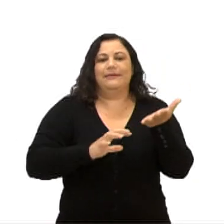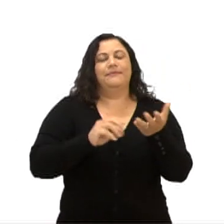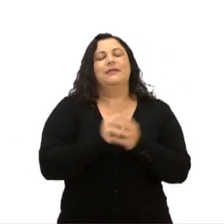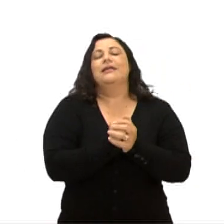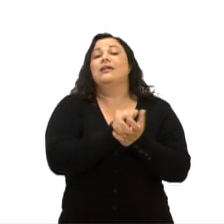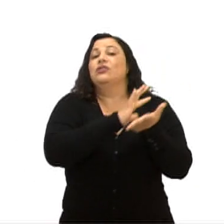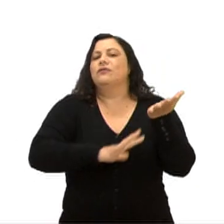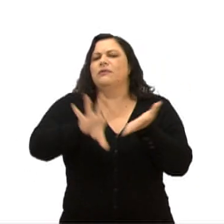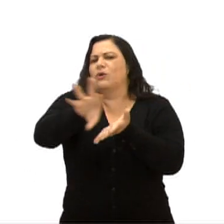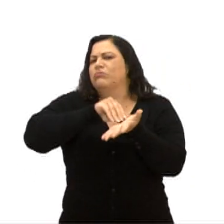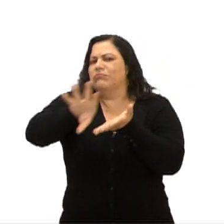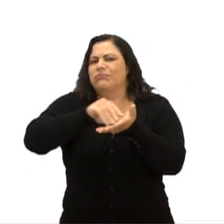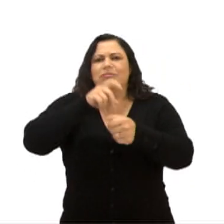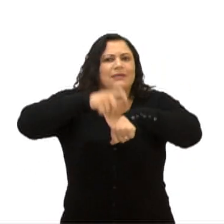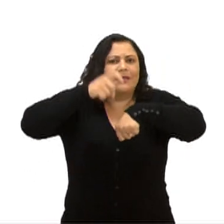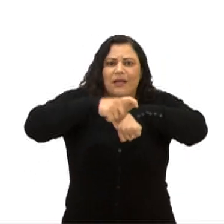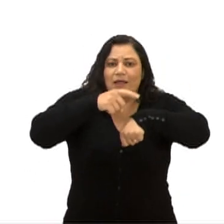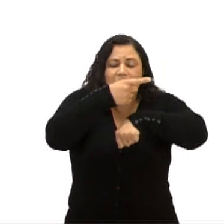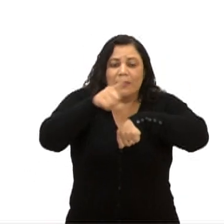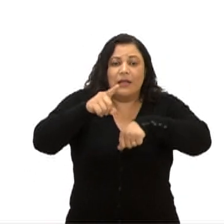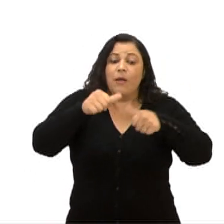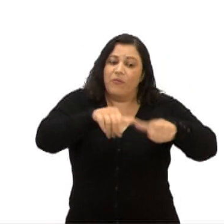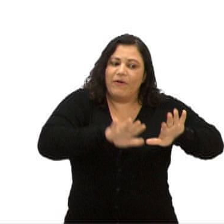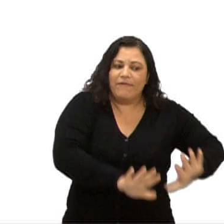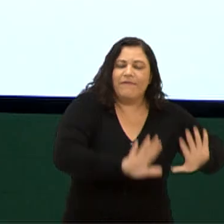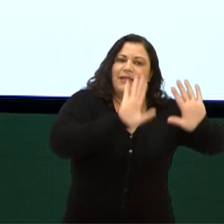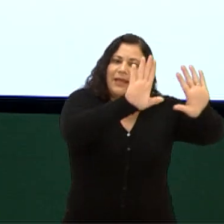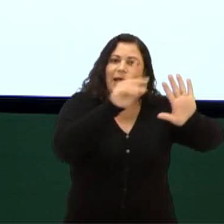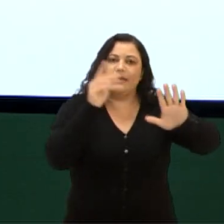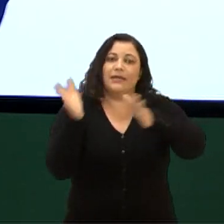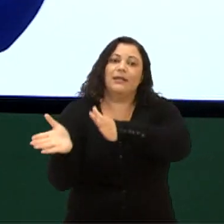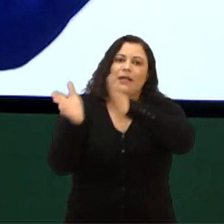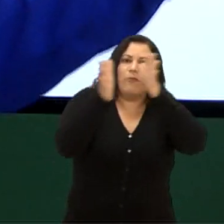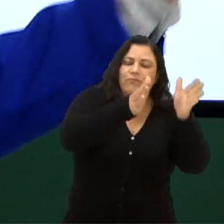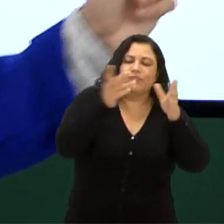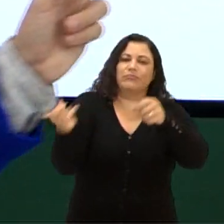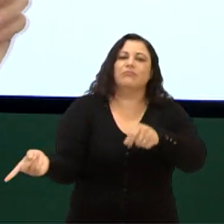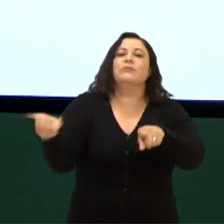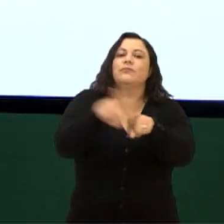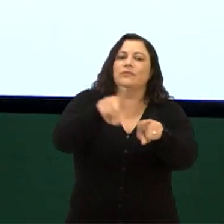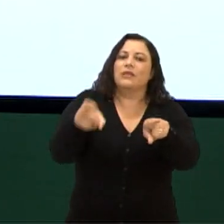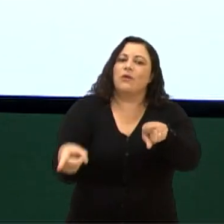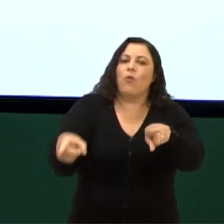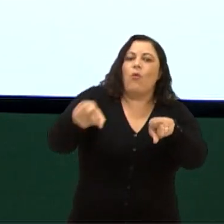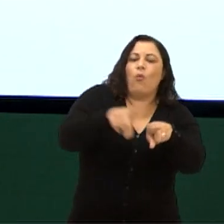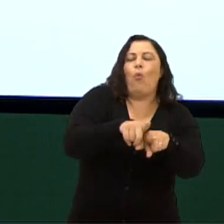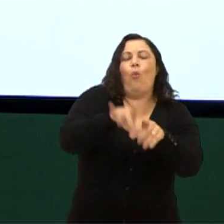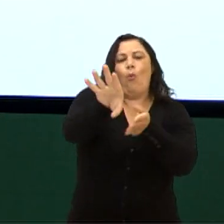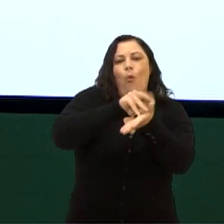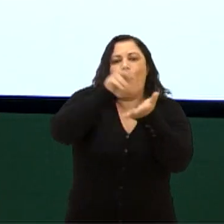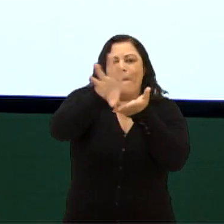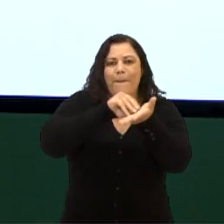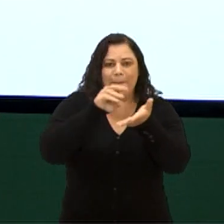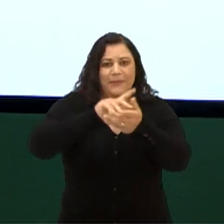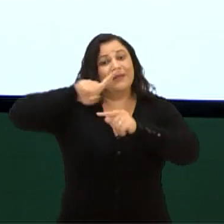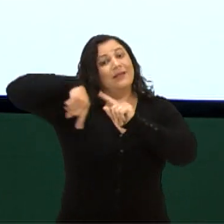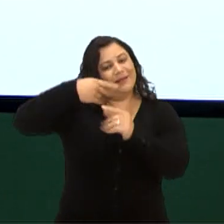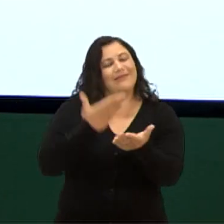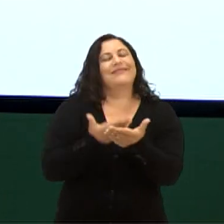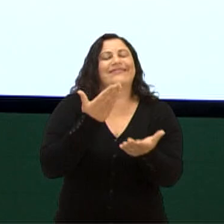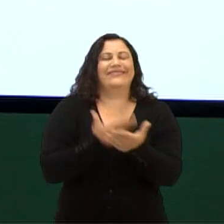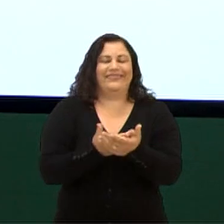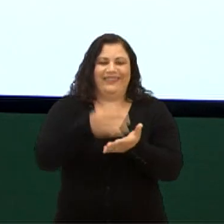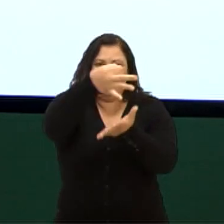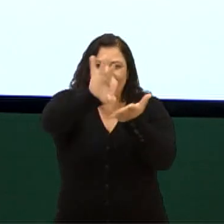tem problema. Essa aula vai ficar registrada e guardada. Volta, faz a cópia e na aula que vem a gente faz a